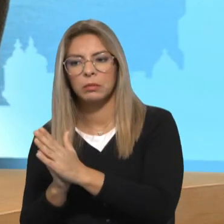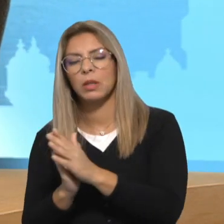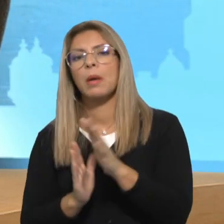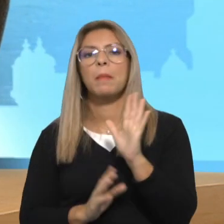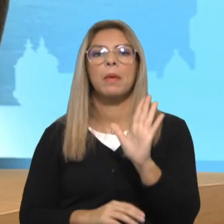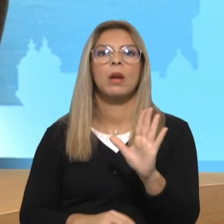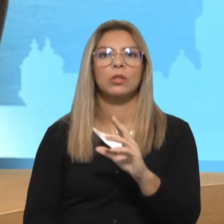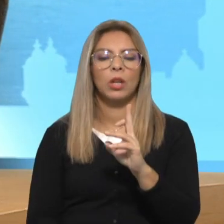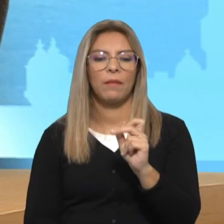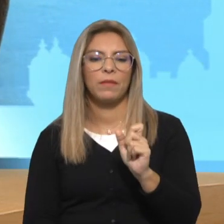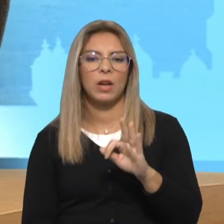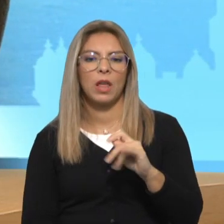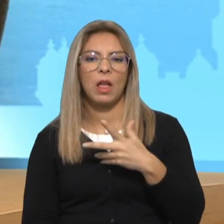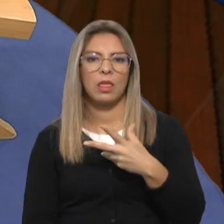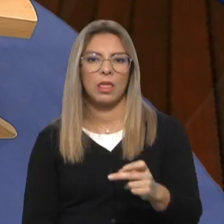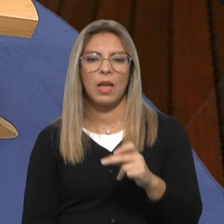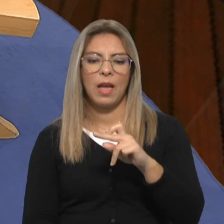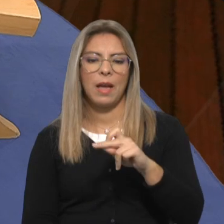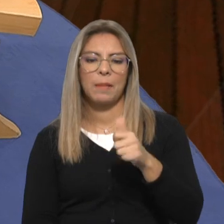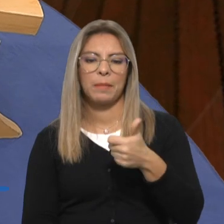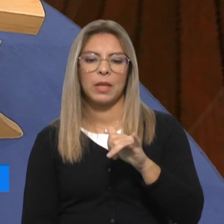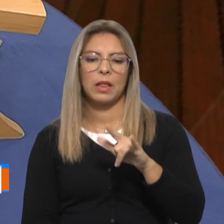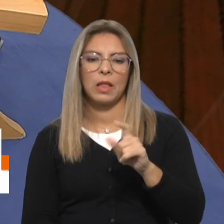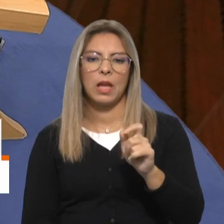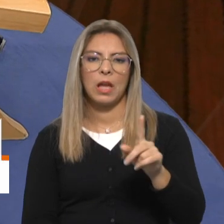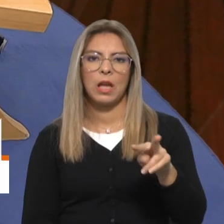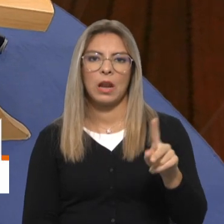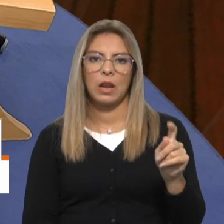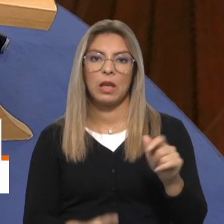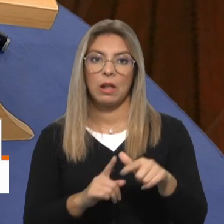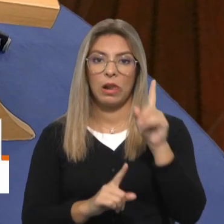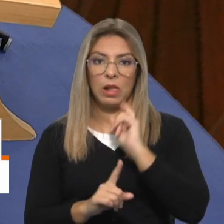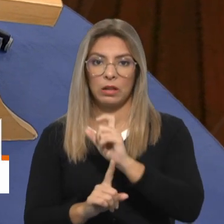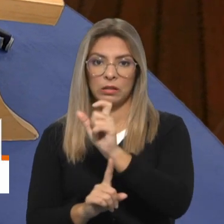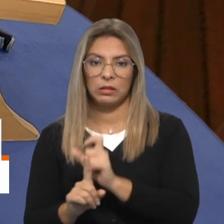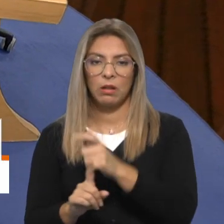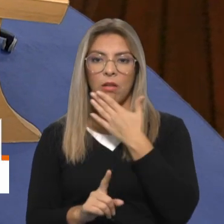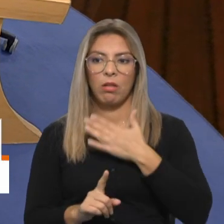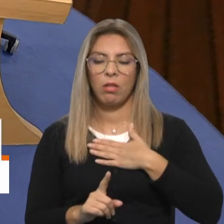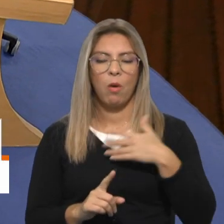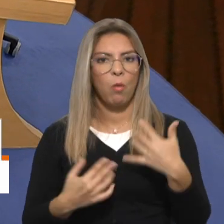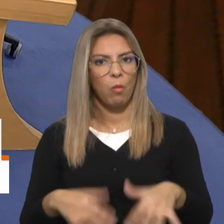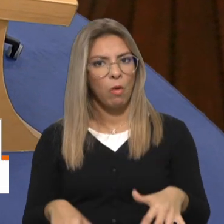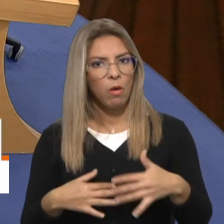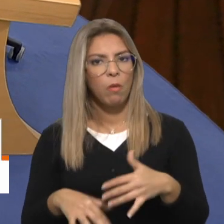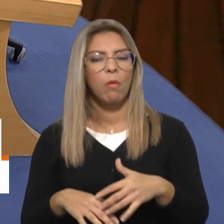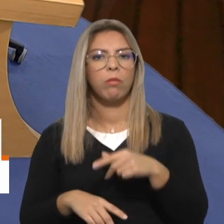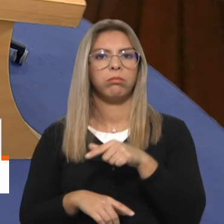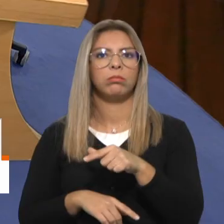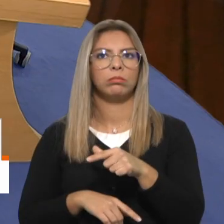da Igreja Lusitana de Lisboa, é uma pessoa que muitas vezes provocou em mim